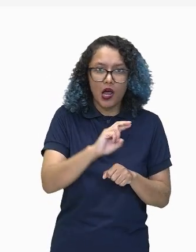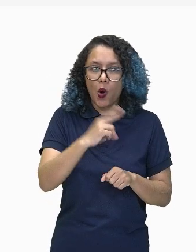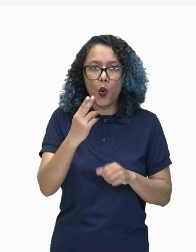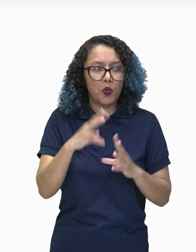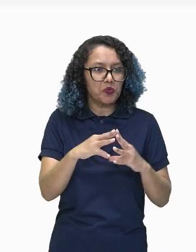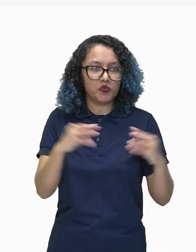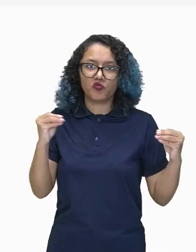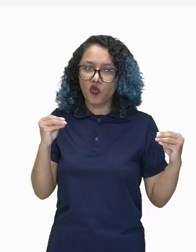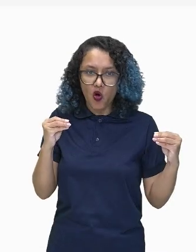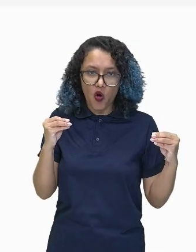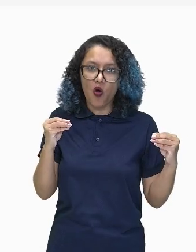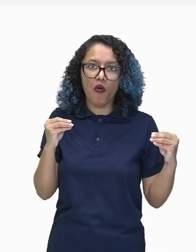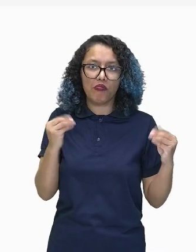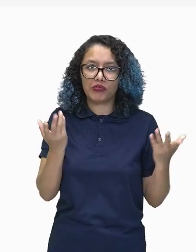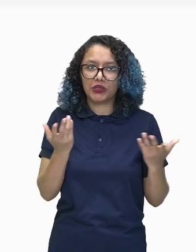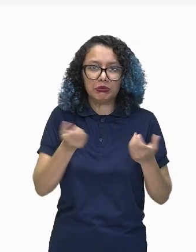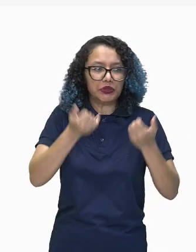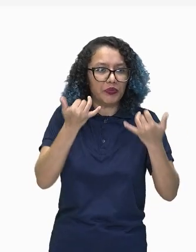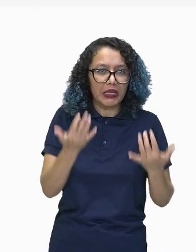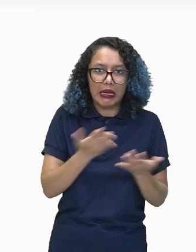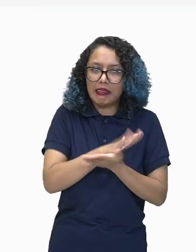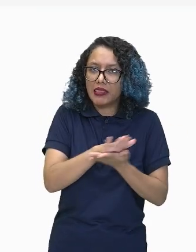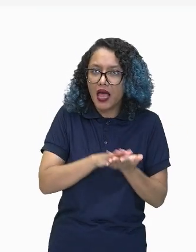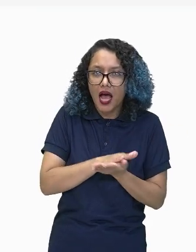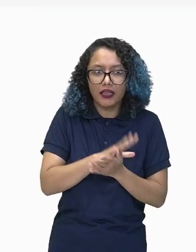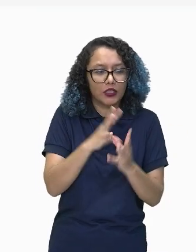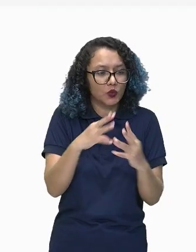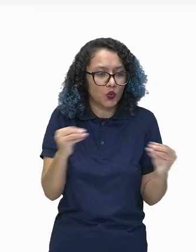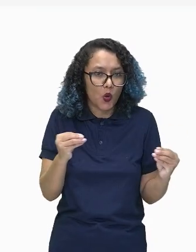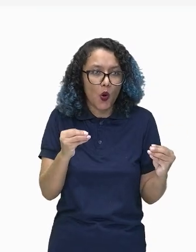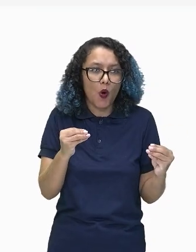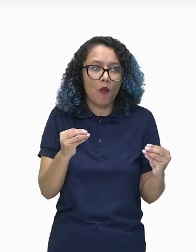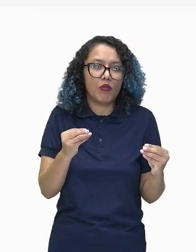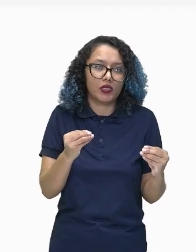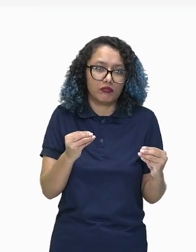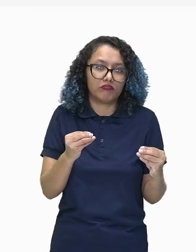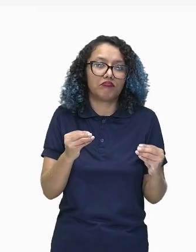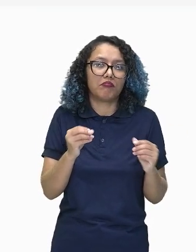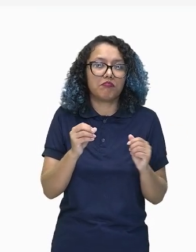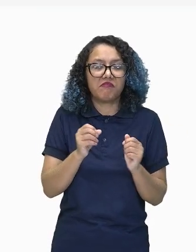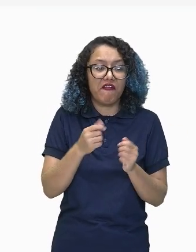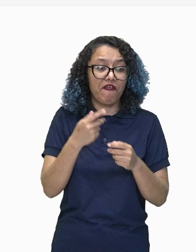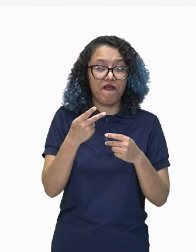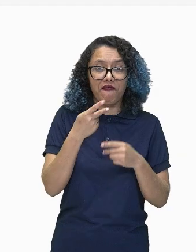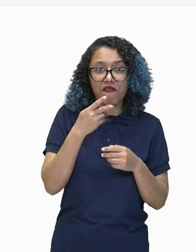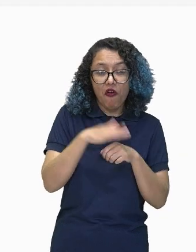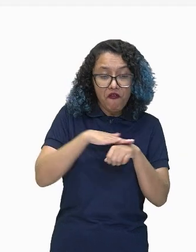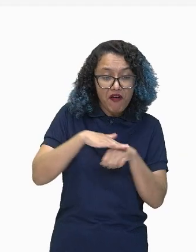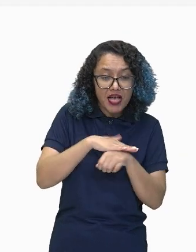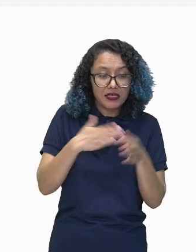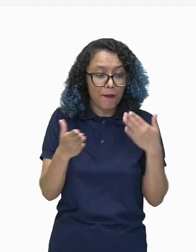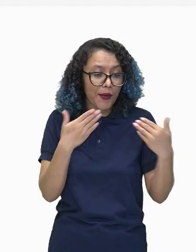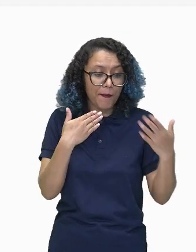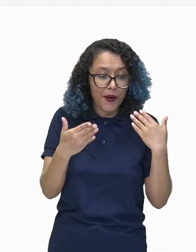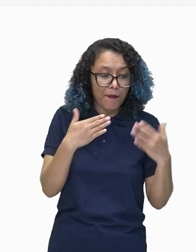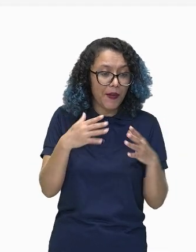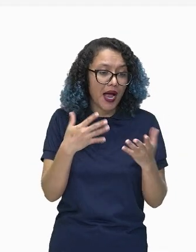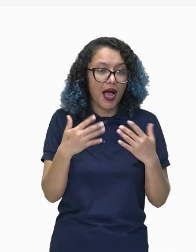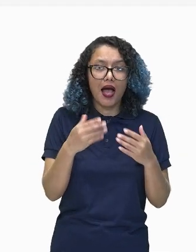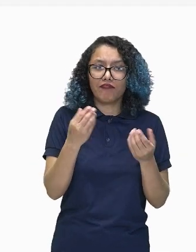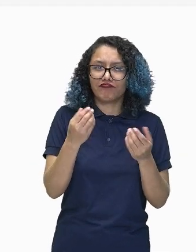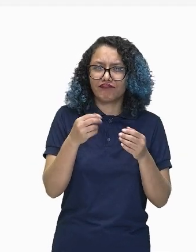assim, de uma relação sem dar explicações. Então, quando alguém some do nada, você está falando com a pessoa, ela some, ou quando você está ali, a